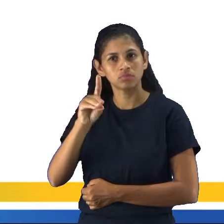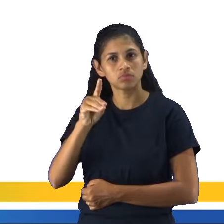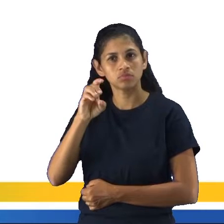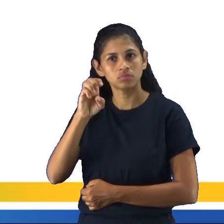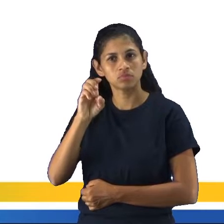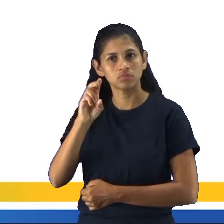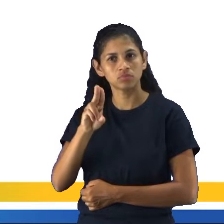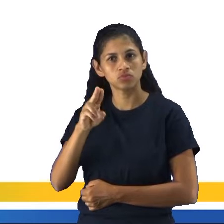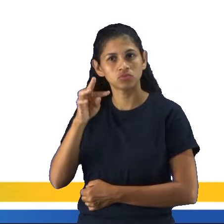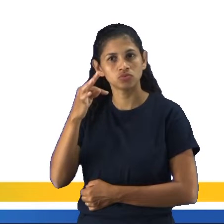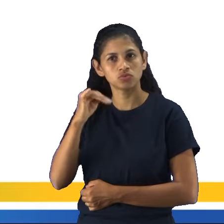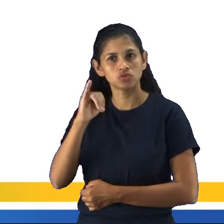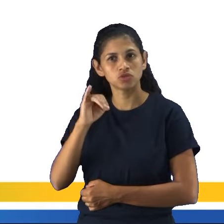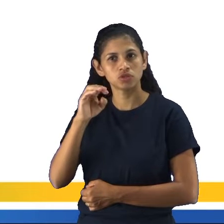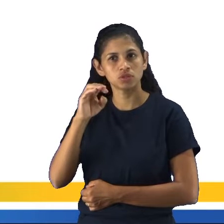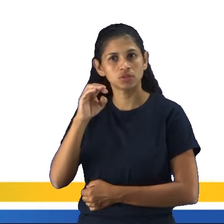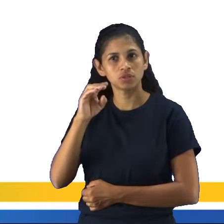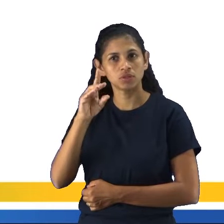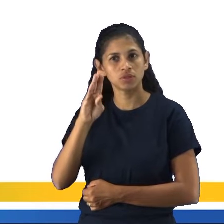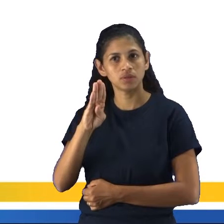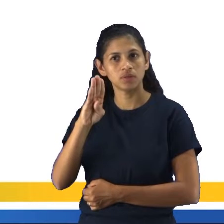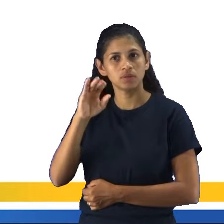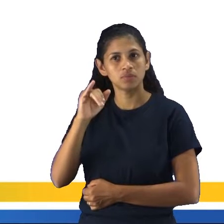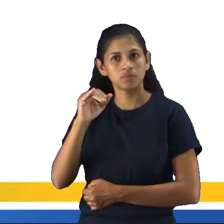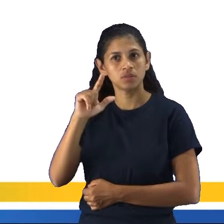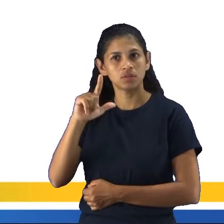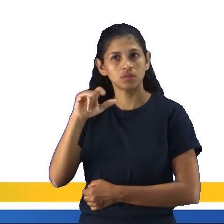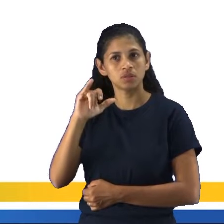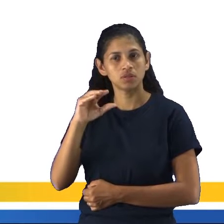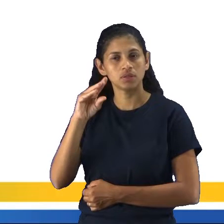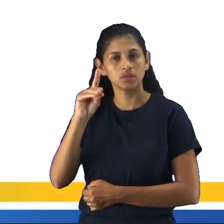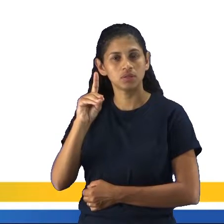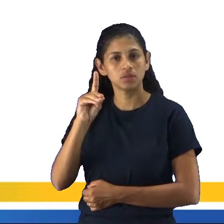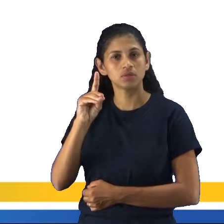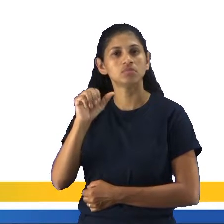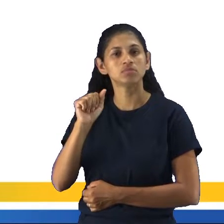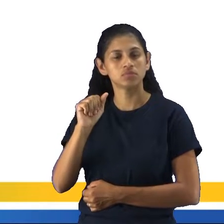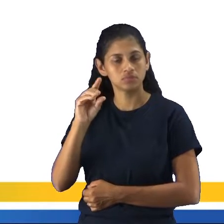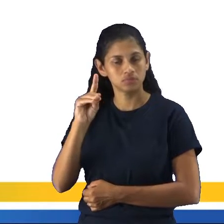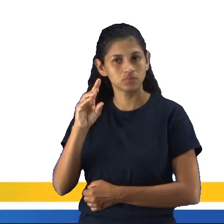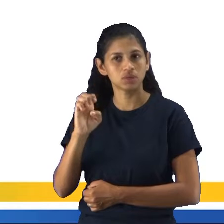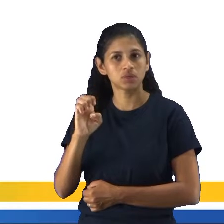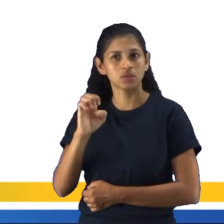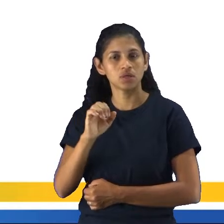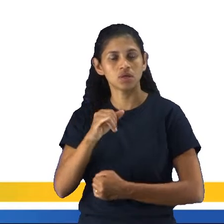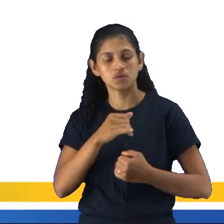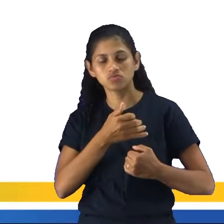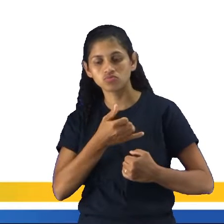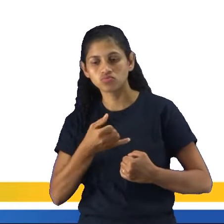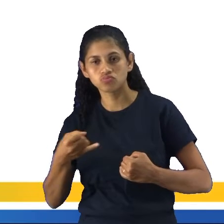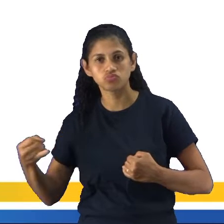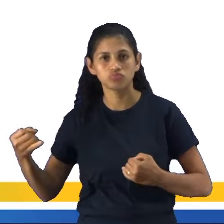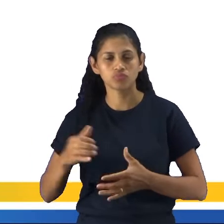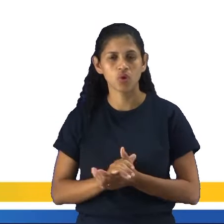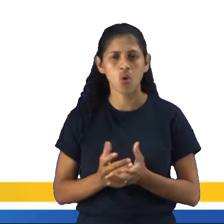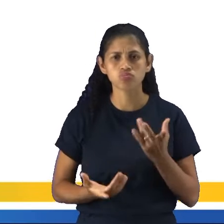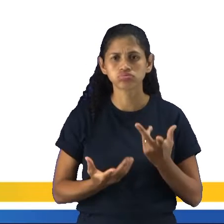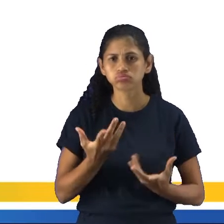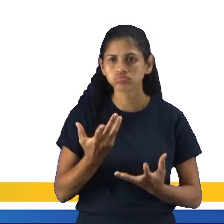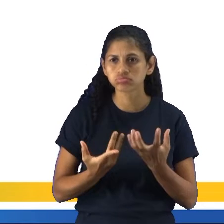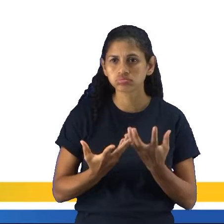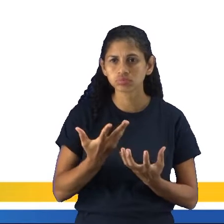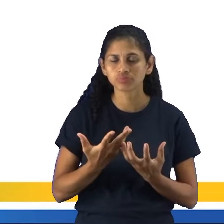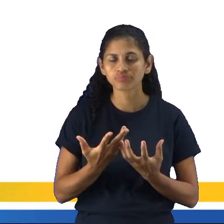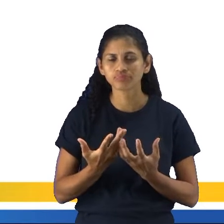Indica a capacidade dos materiais de conduzir energia térmica, ou seja, calor.